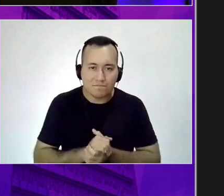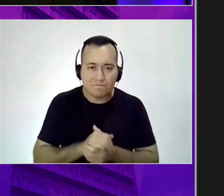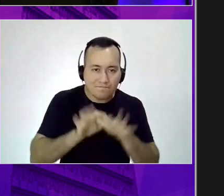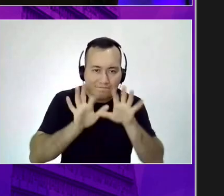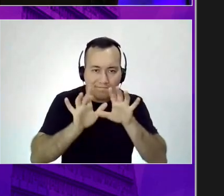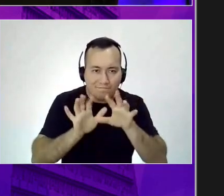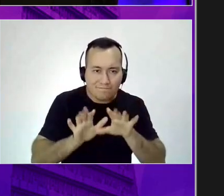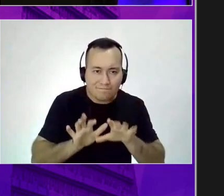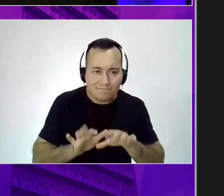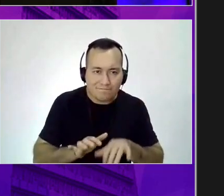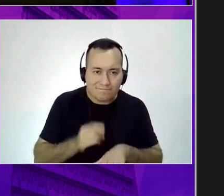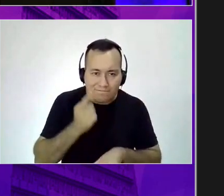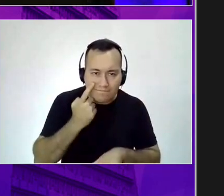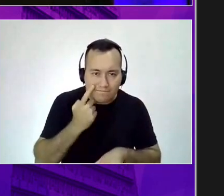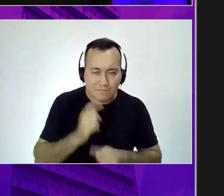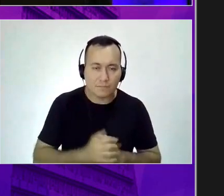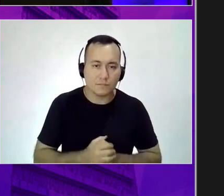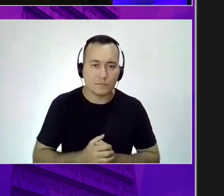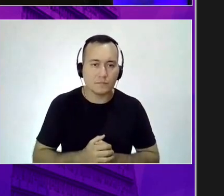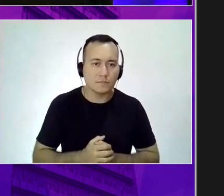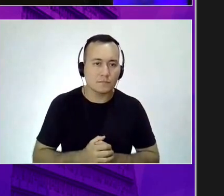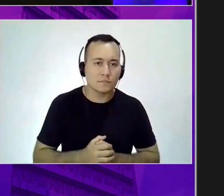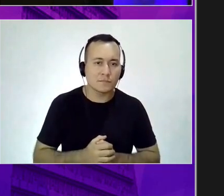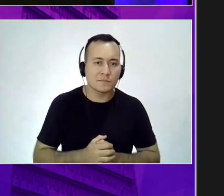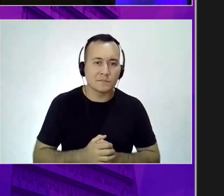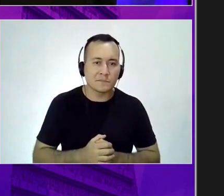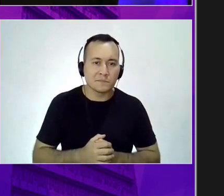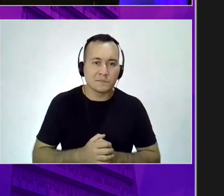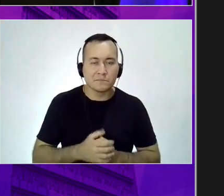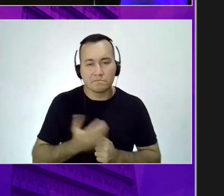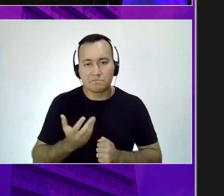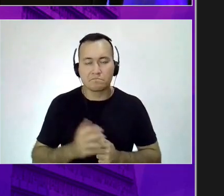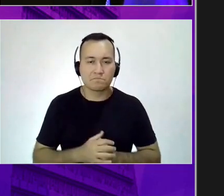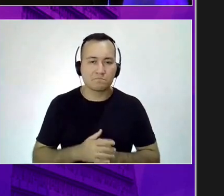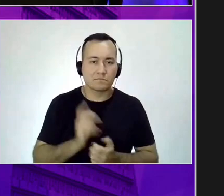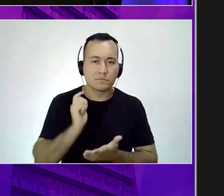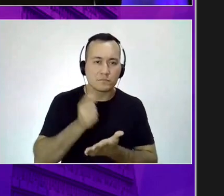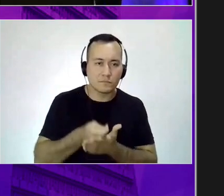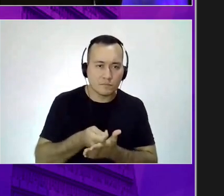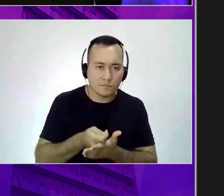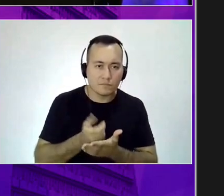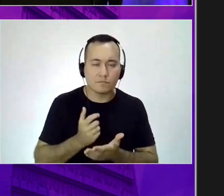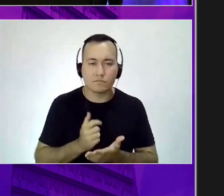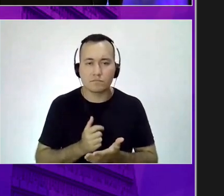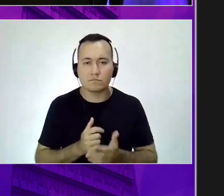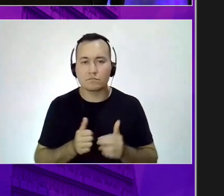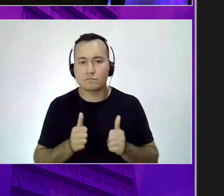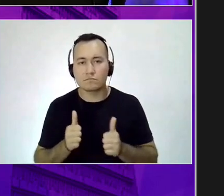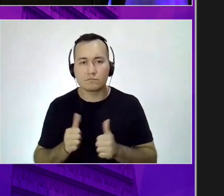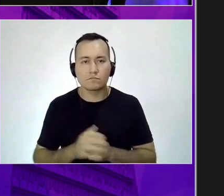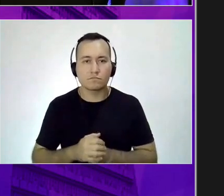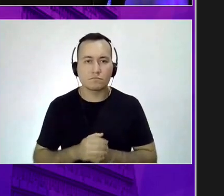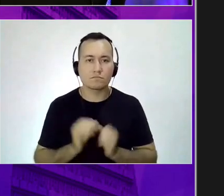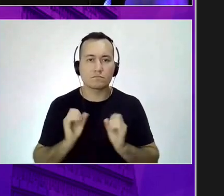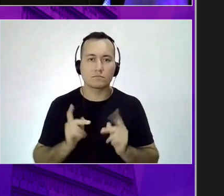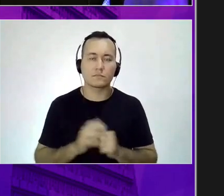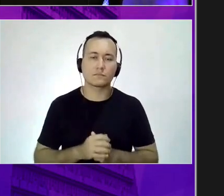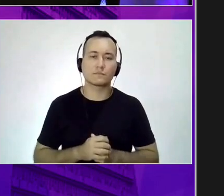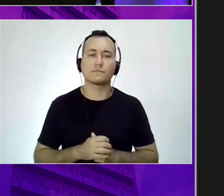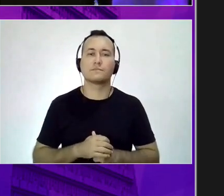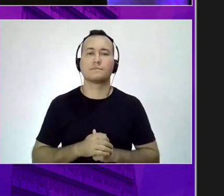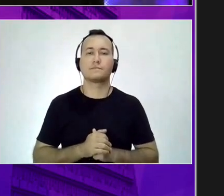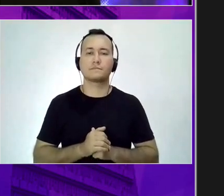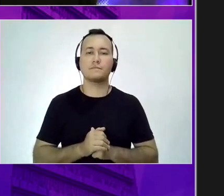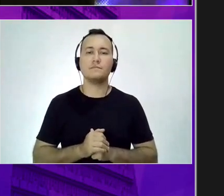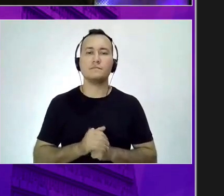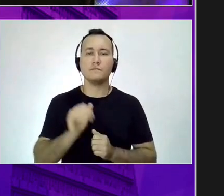gato. Né? Notem que aqui a gente tem alguns dados para pagamento. E eu vou lá e confirmo esse pagamento. Mas o que tem por trás